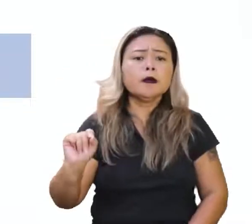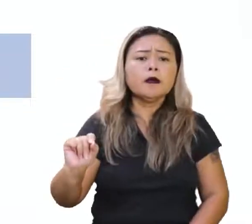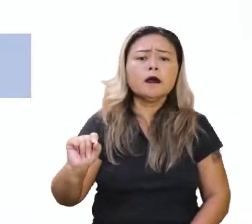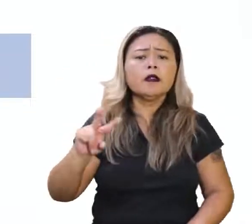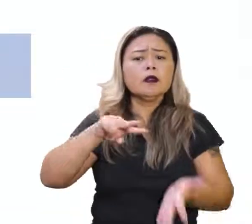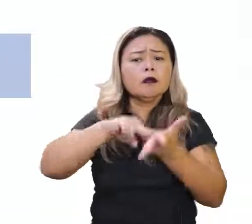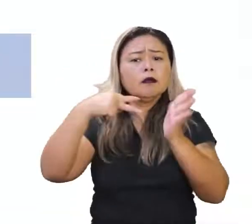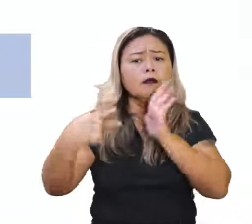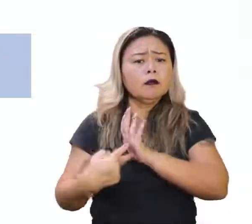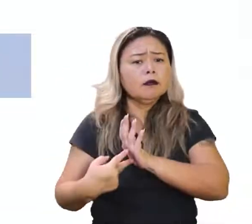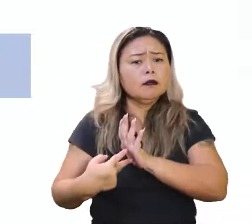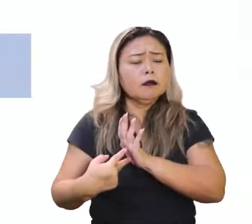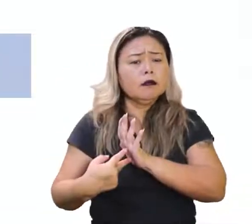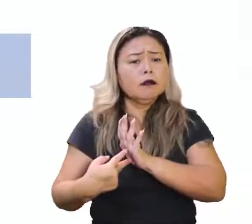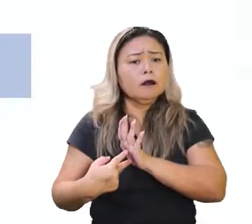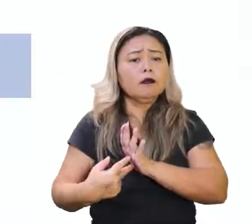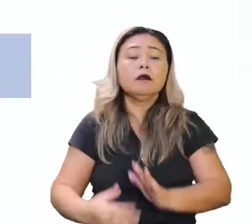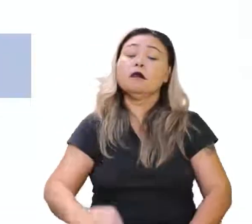que significa